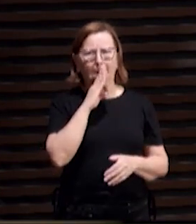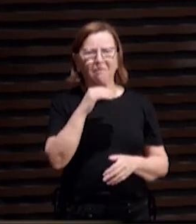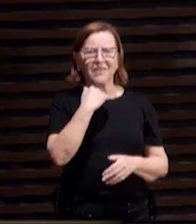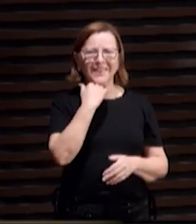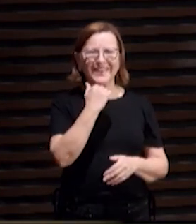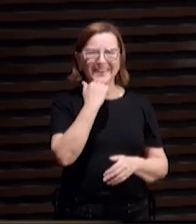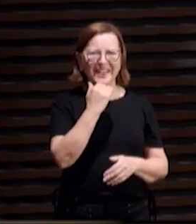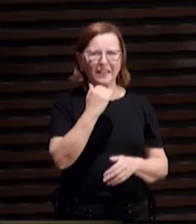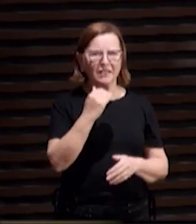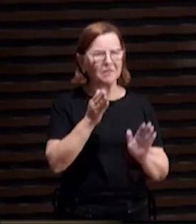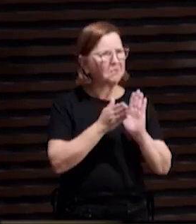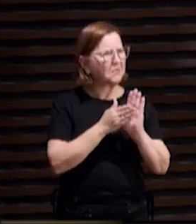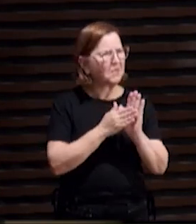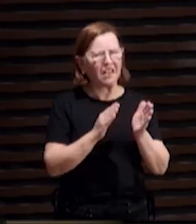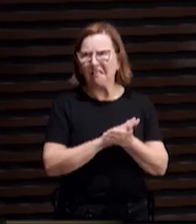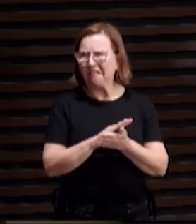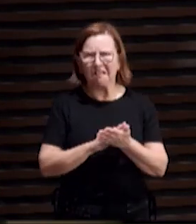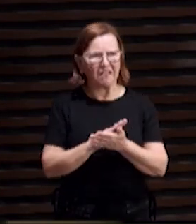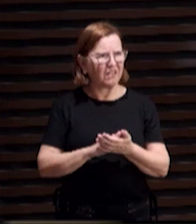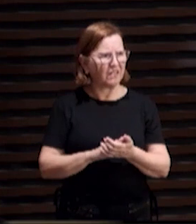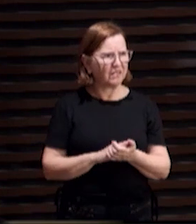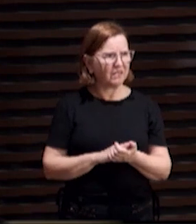Ninguém, uma proposta para o quadro do filho.